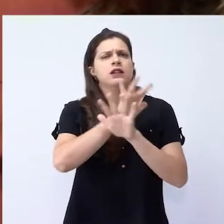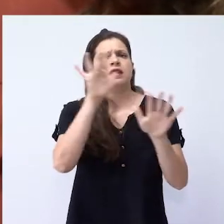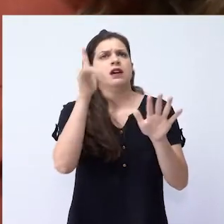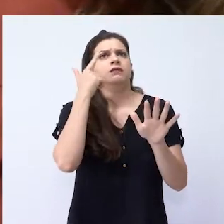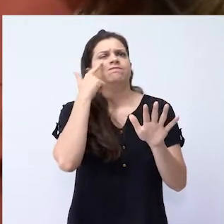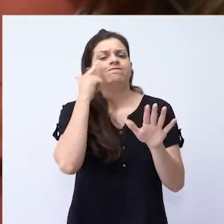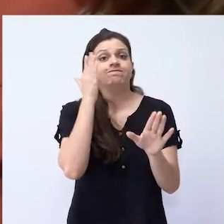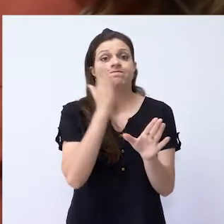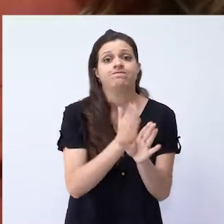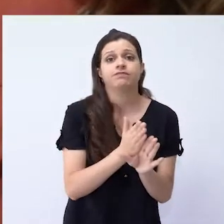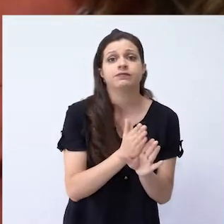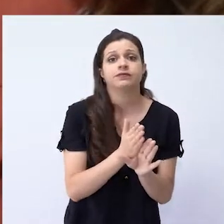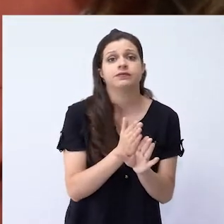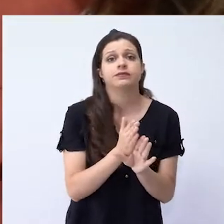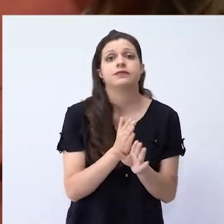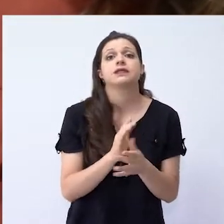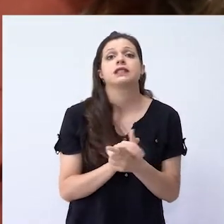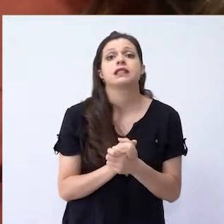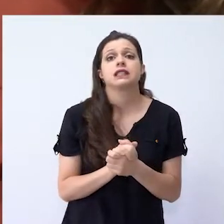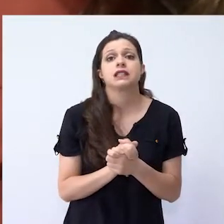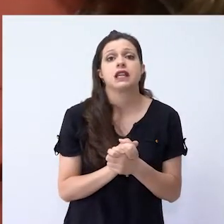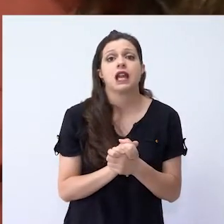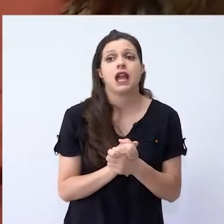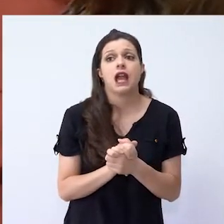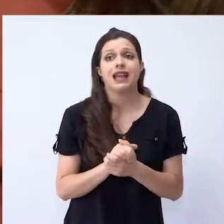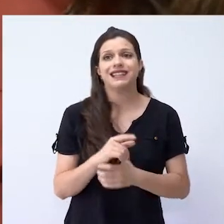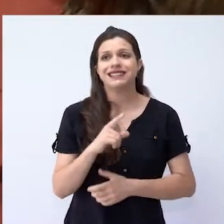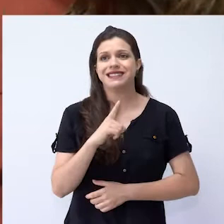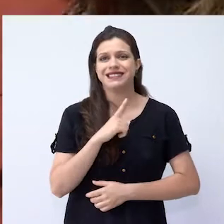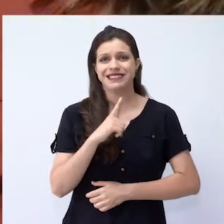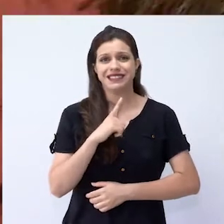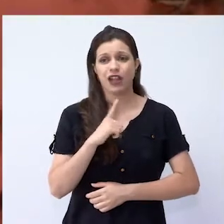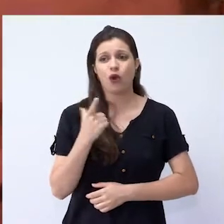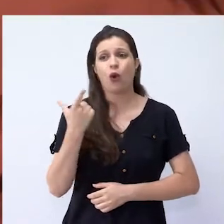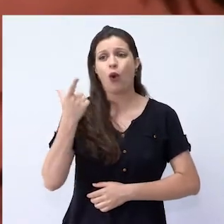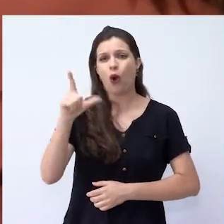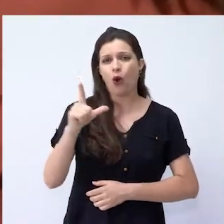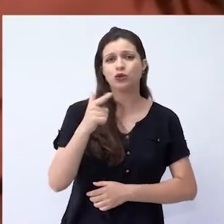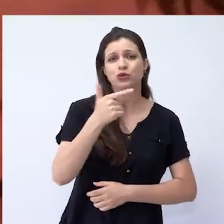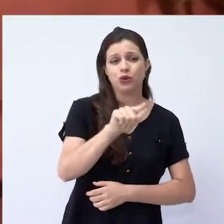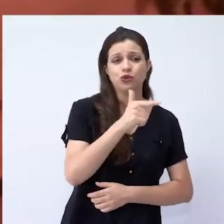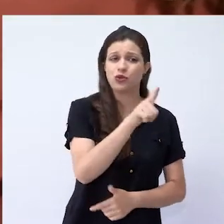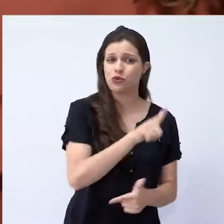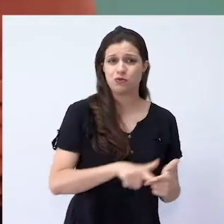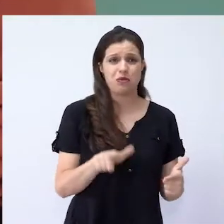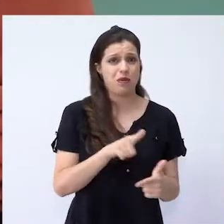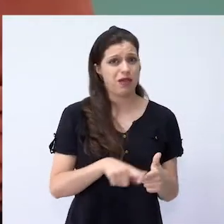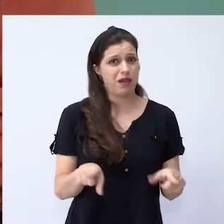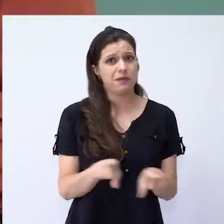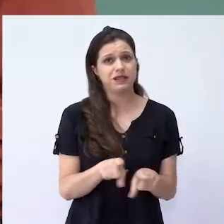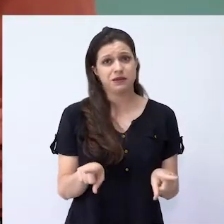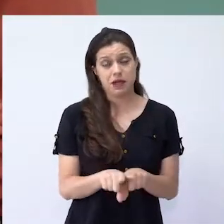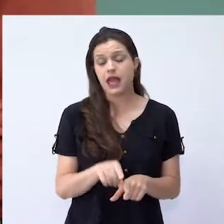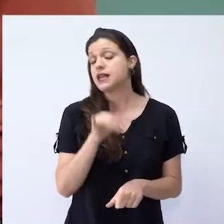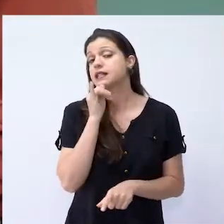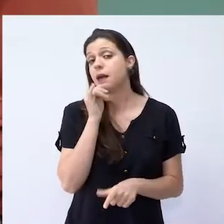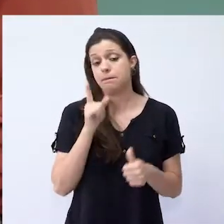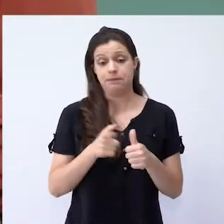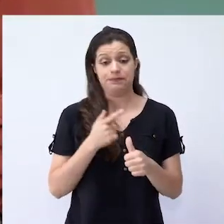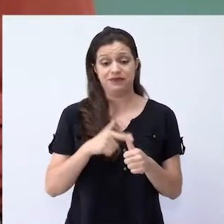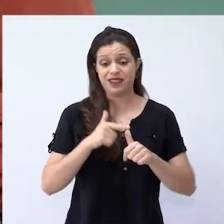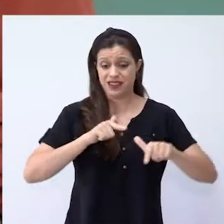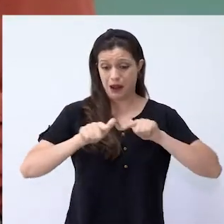uma clara constatação de que ele é a porta de entrada para outras vulnerabilidades sociais. Muitas vezes é através do